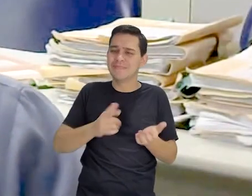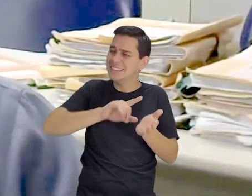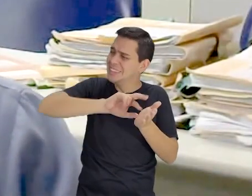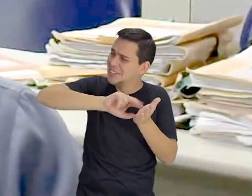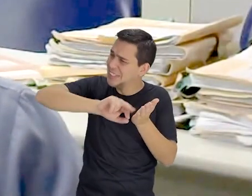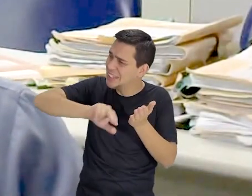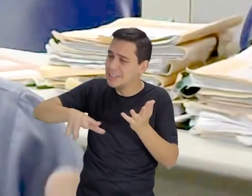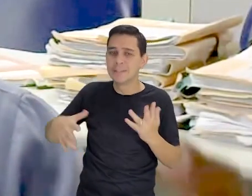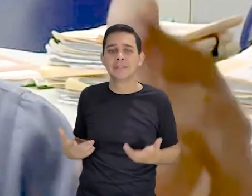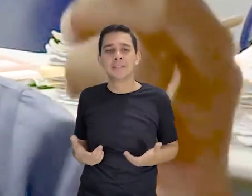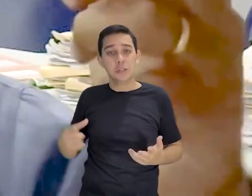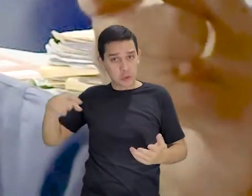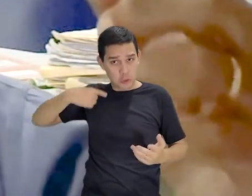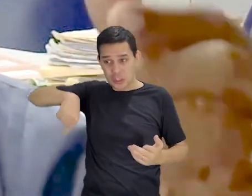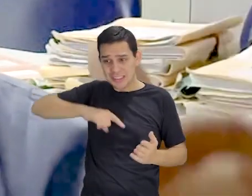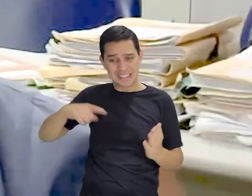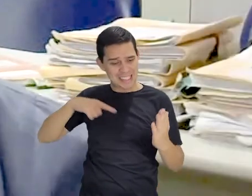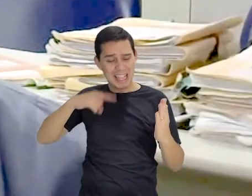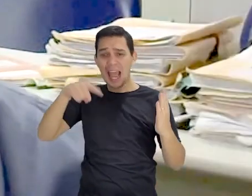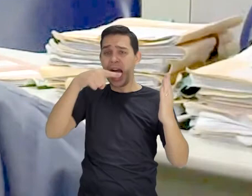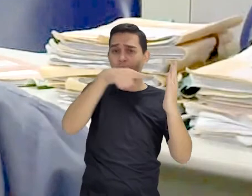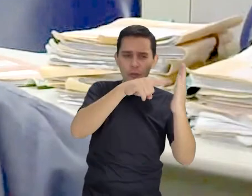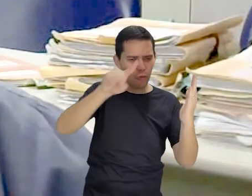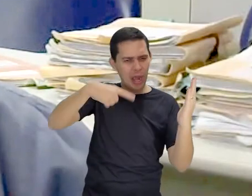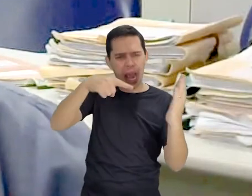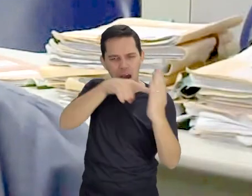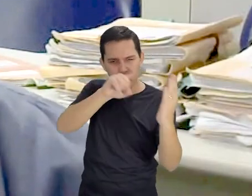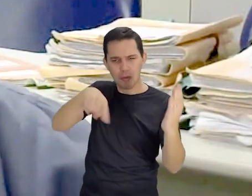regulatórios que vão justamente